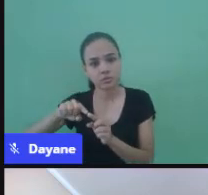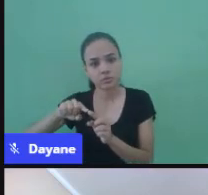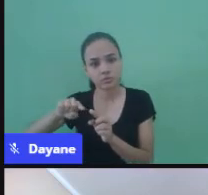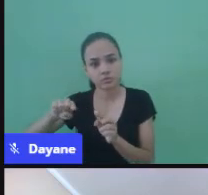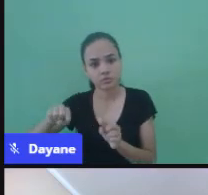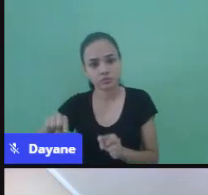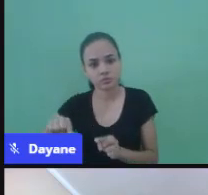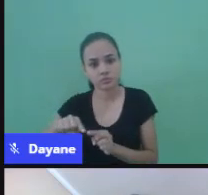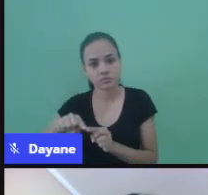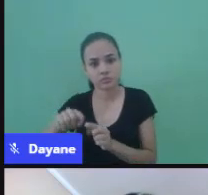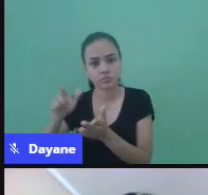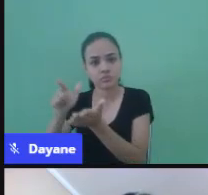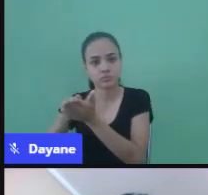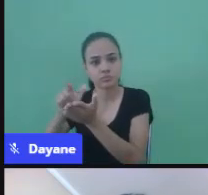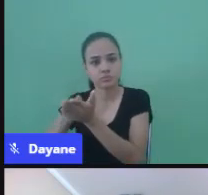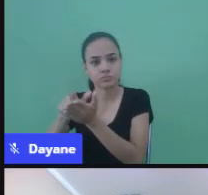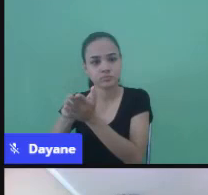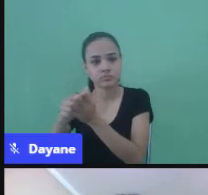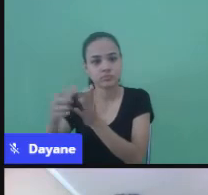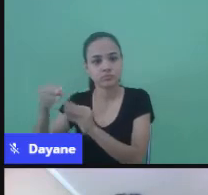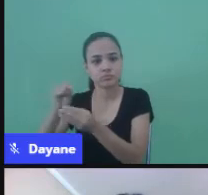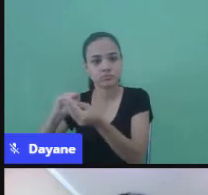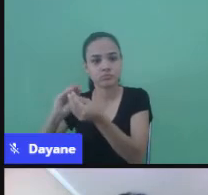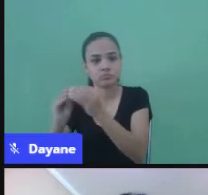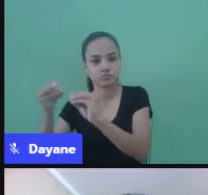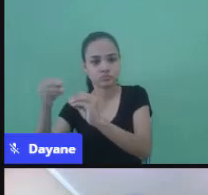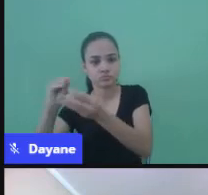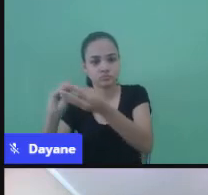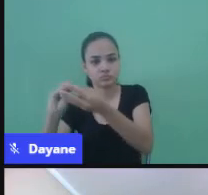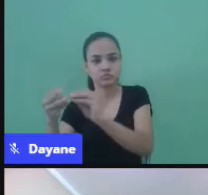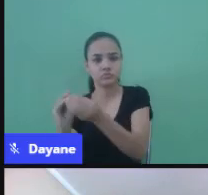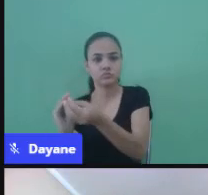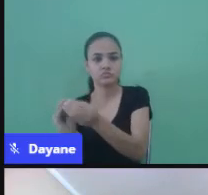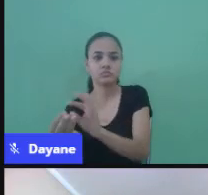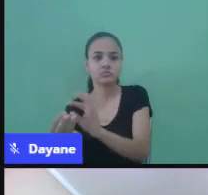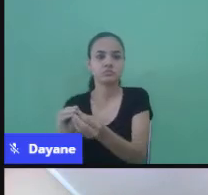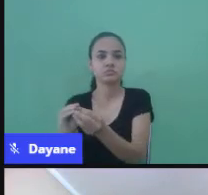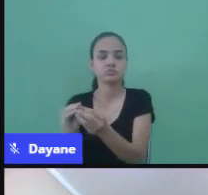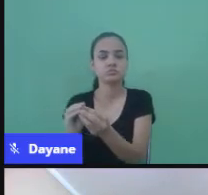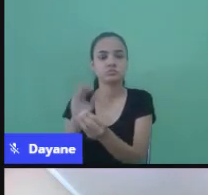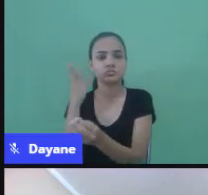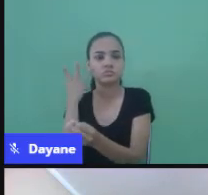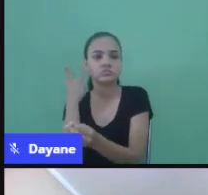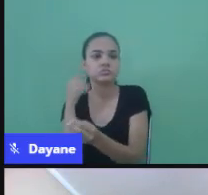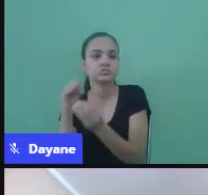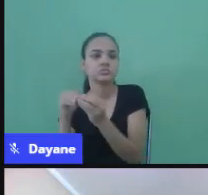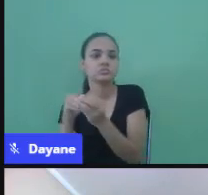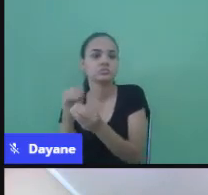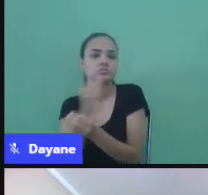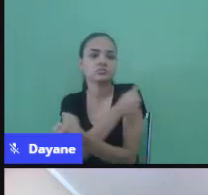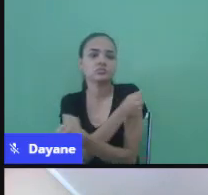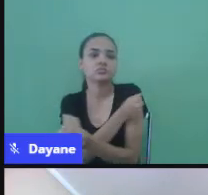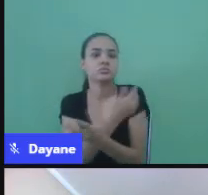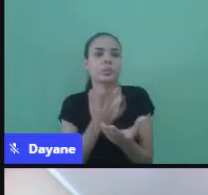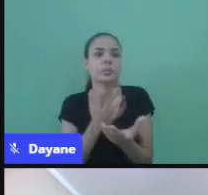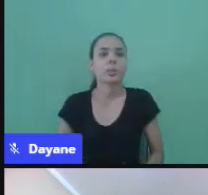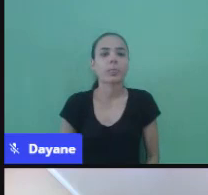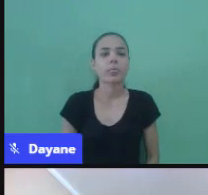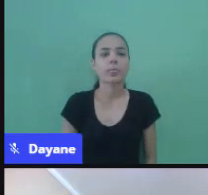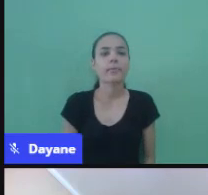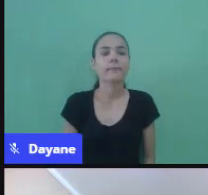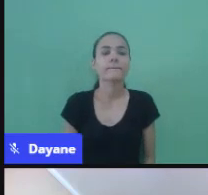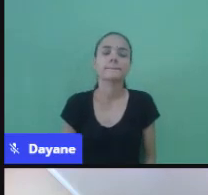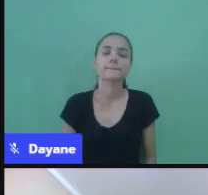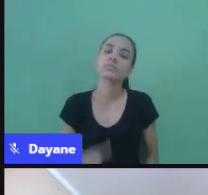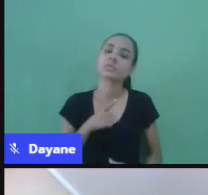tem, a gente colocou aí para vocês uma oficina que a gente fez para um curso de férias, tem o link aí do